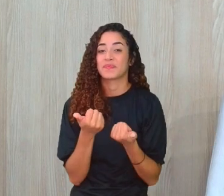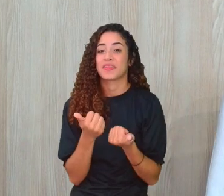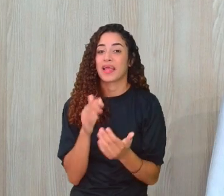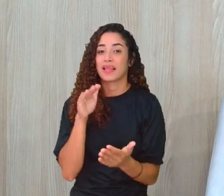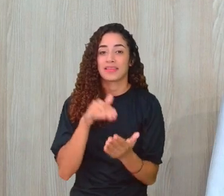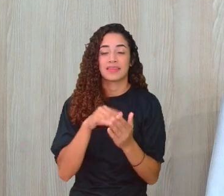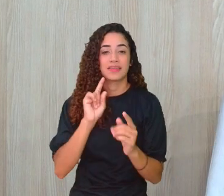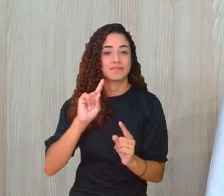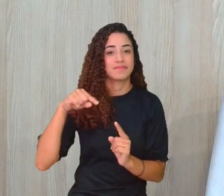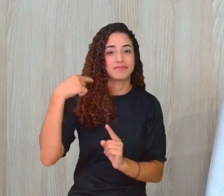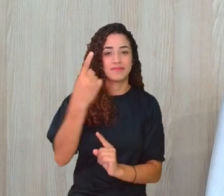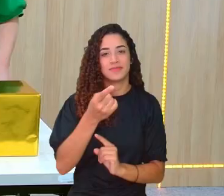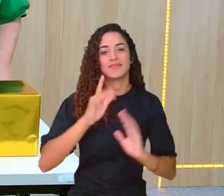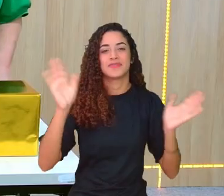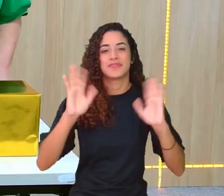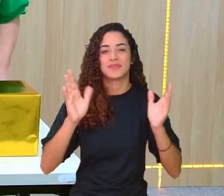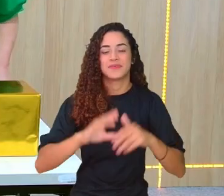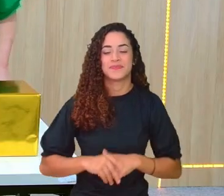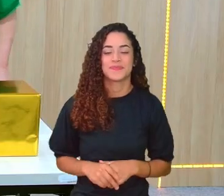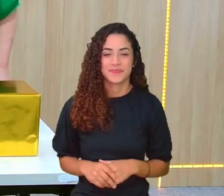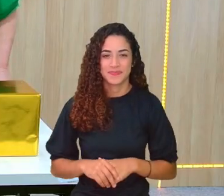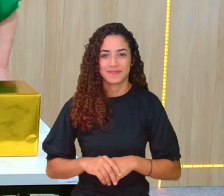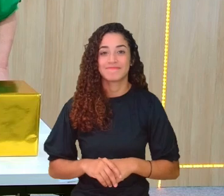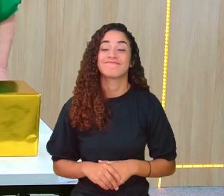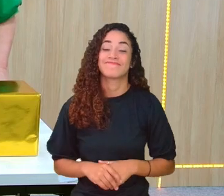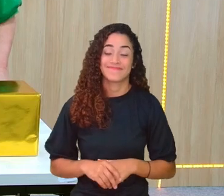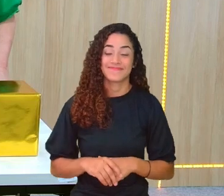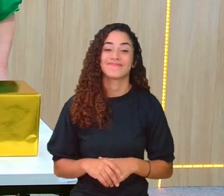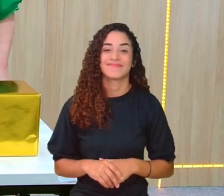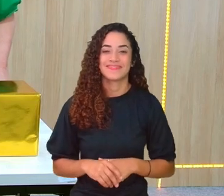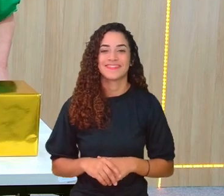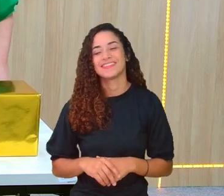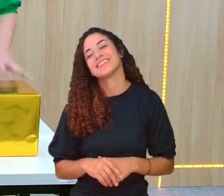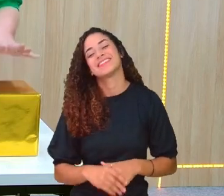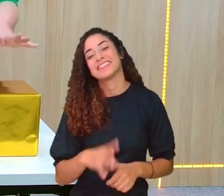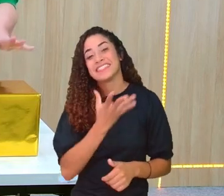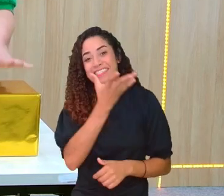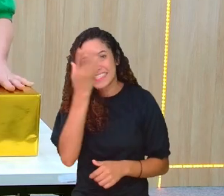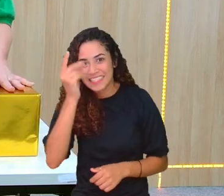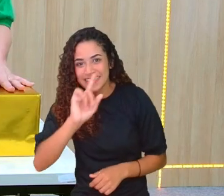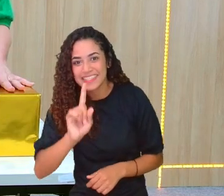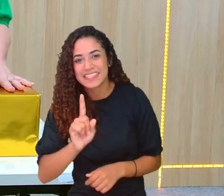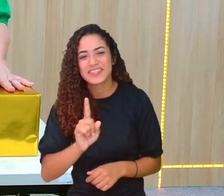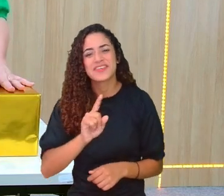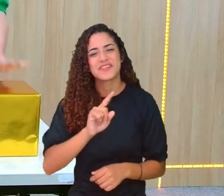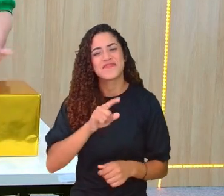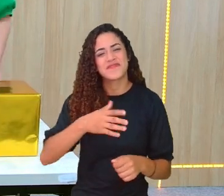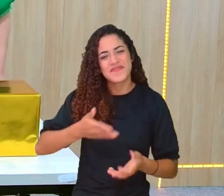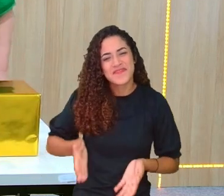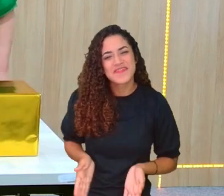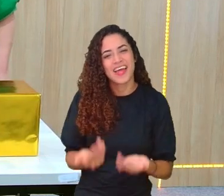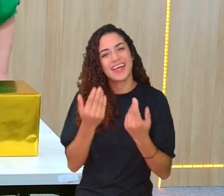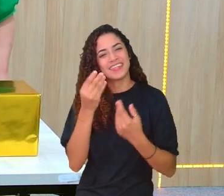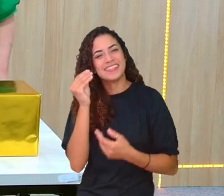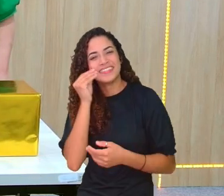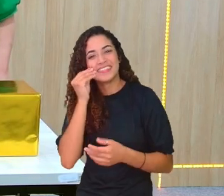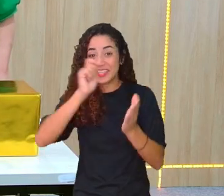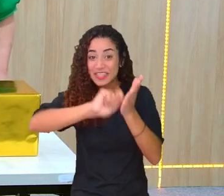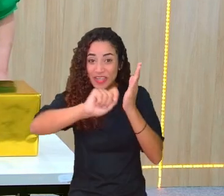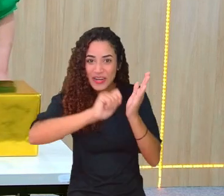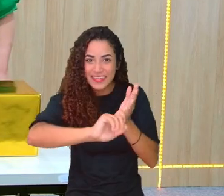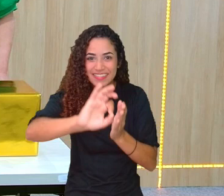a próxima. Tchau, tchau. Fiquem com Deus. Pois é, gente. Então, não esquece. Faz o experimento e